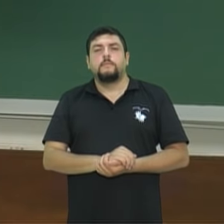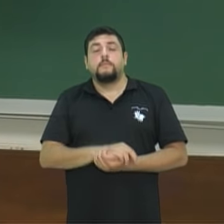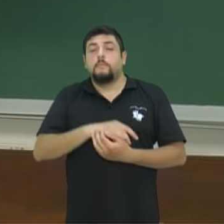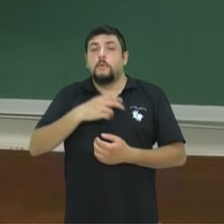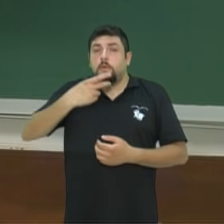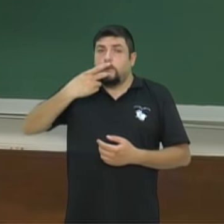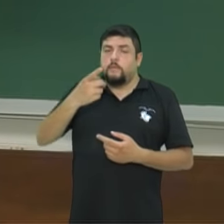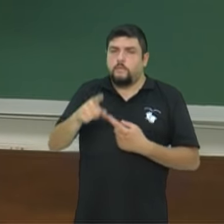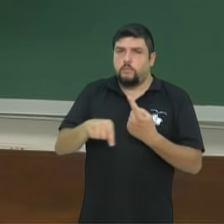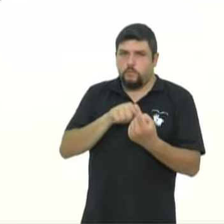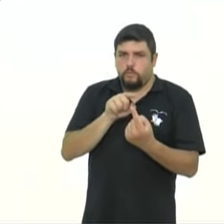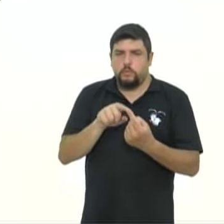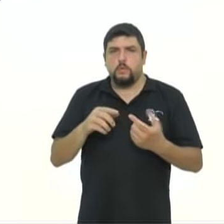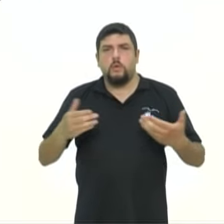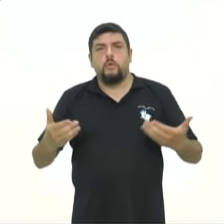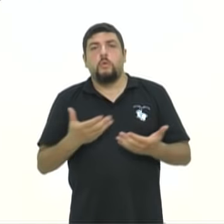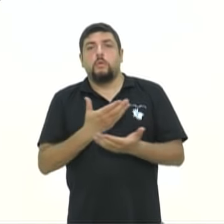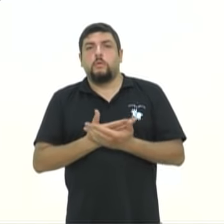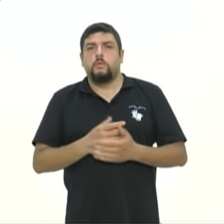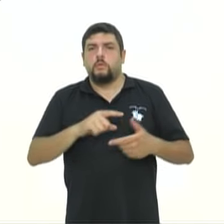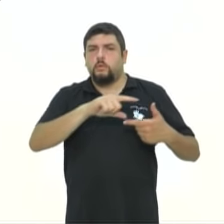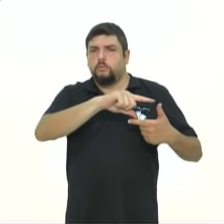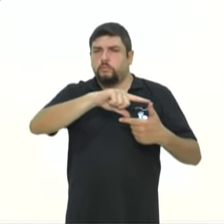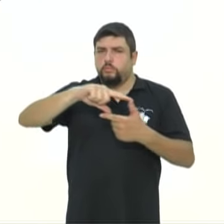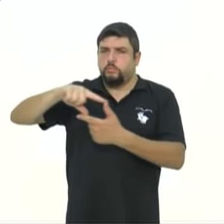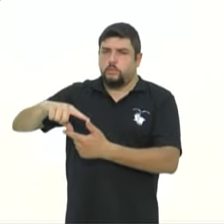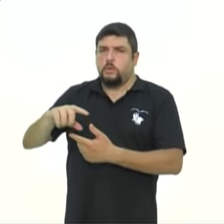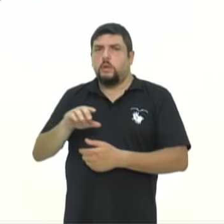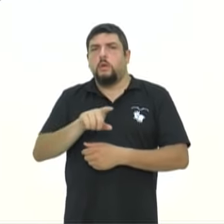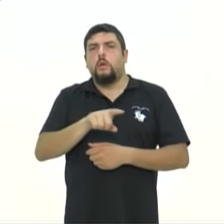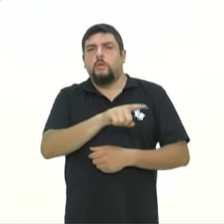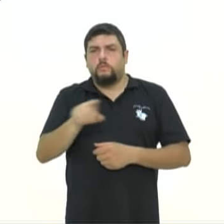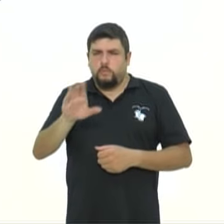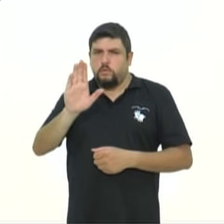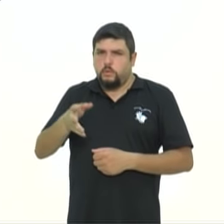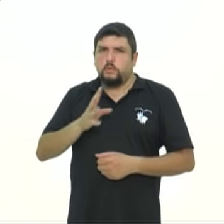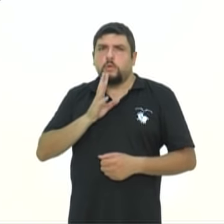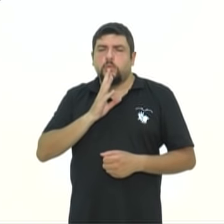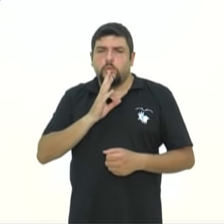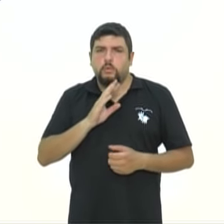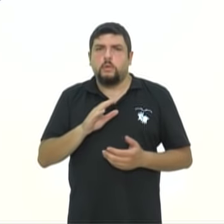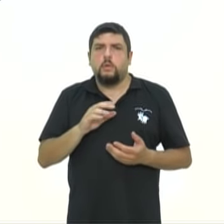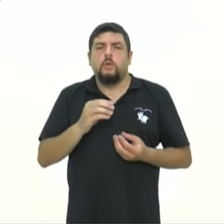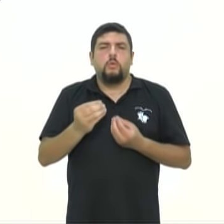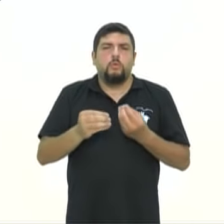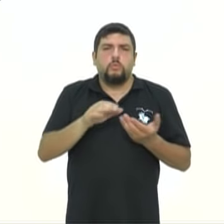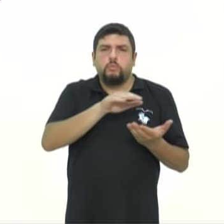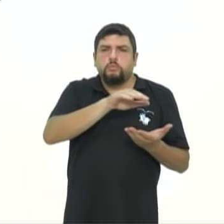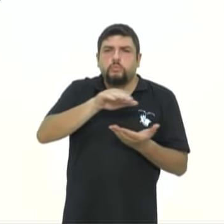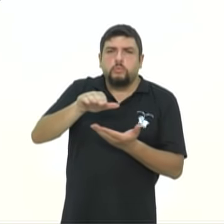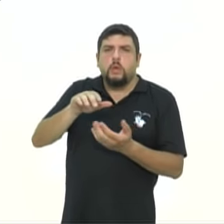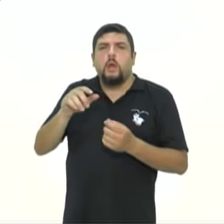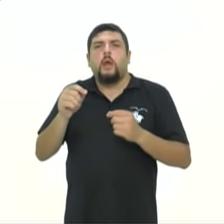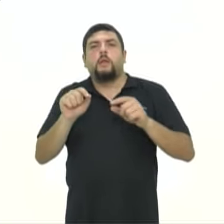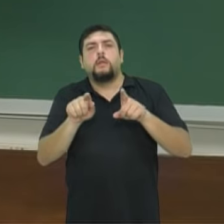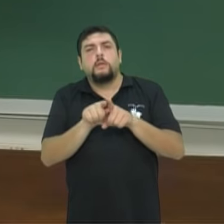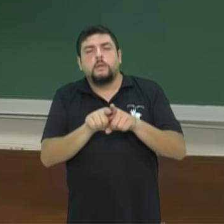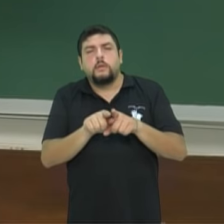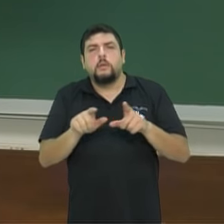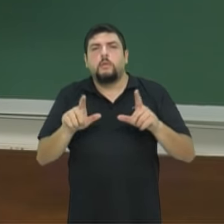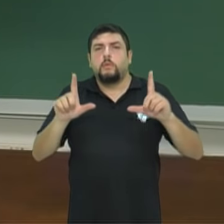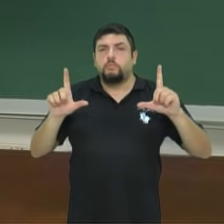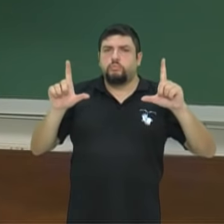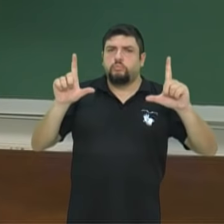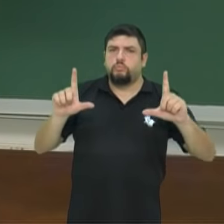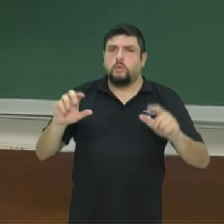aula de hoje, a gente vai estudar charge e tirinha, vocês já conhecem, né, os elementos composicionais desses gêneros